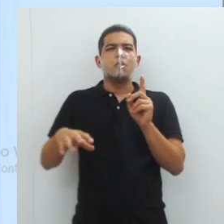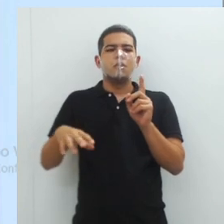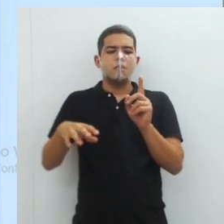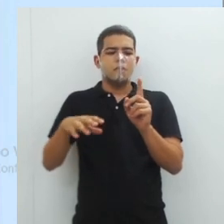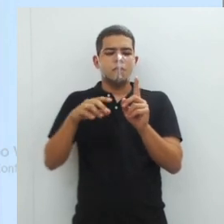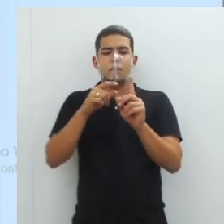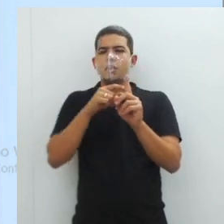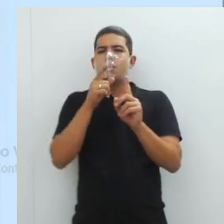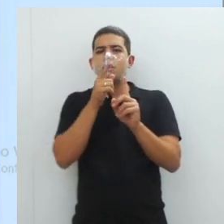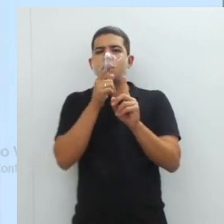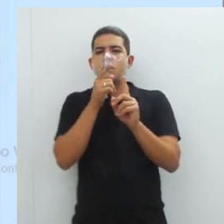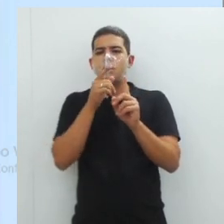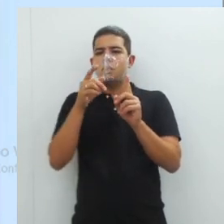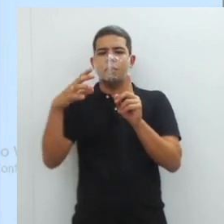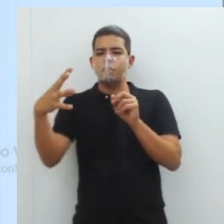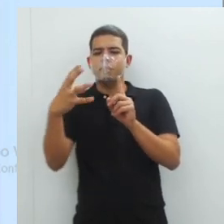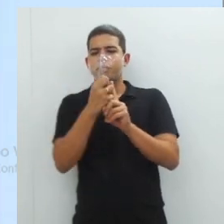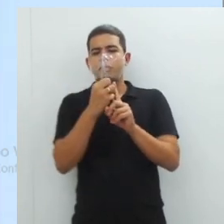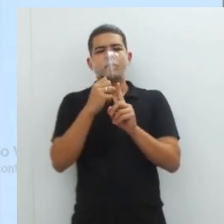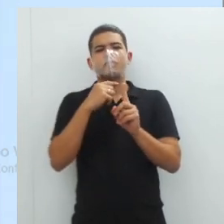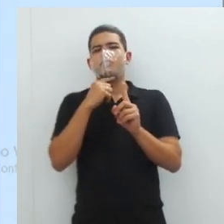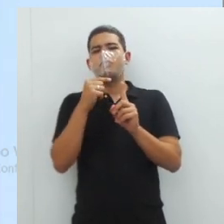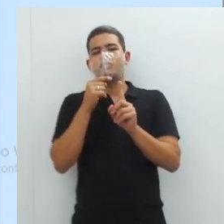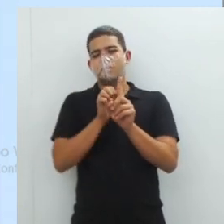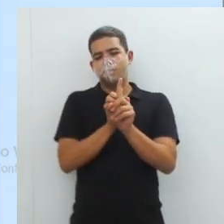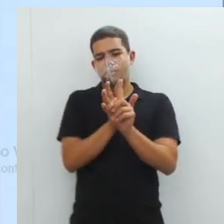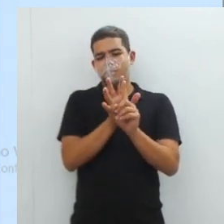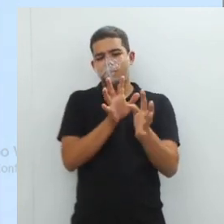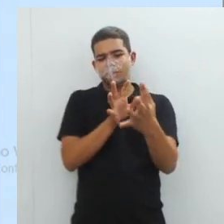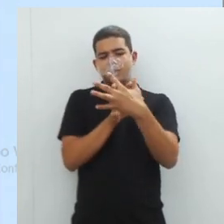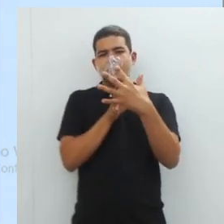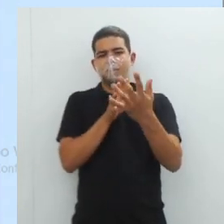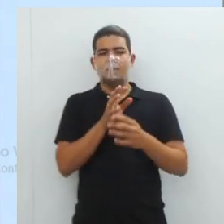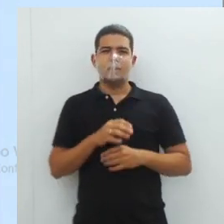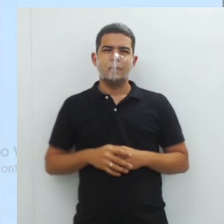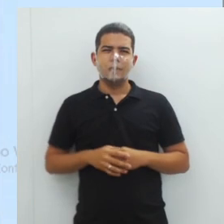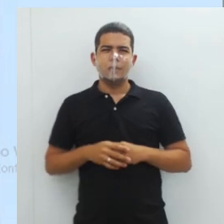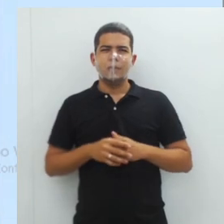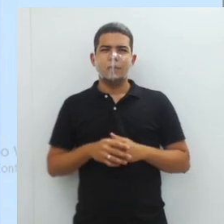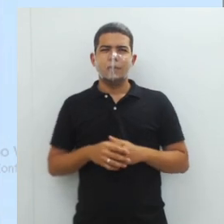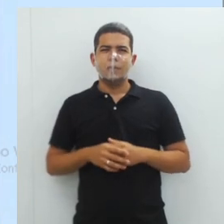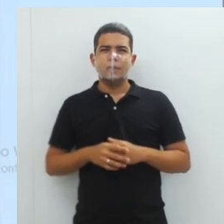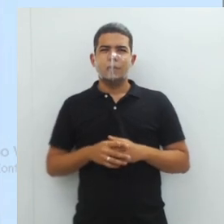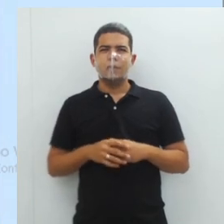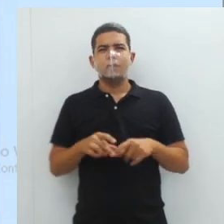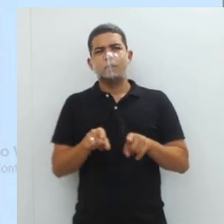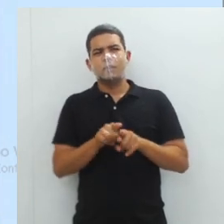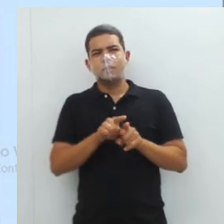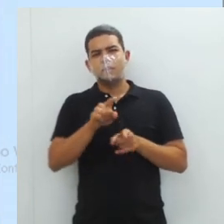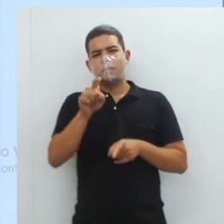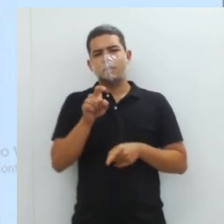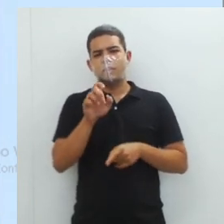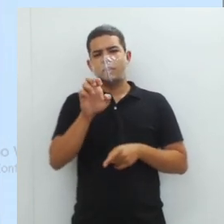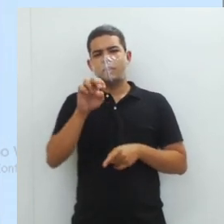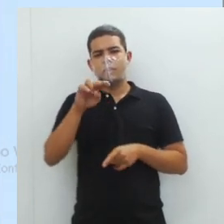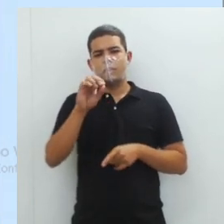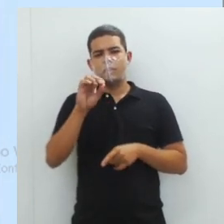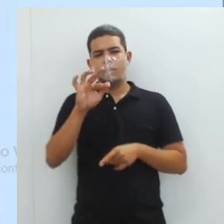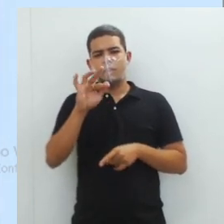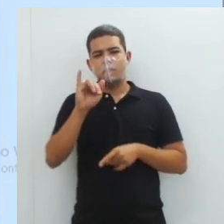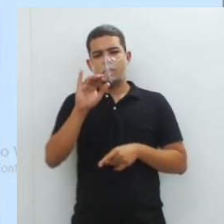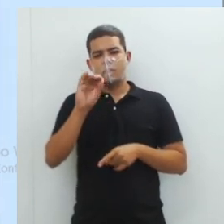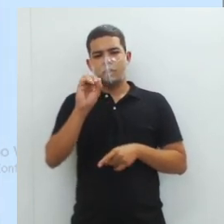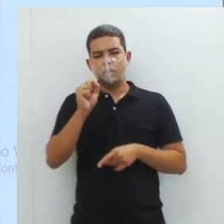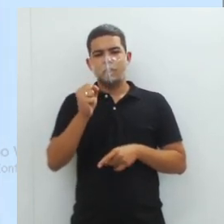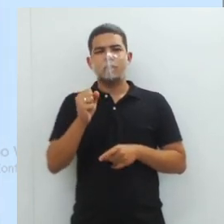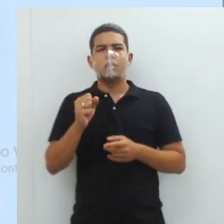de proteção. Outra característica são as adaptações xerófilas. O que é isso? As plantas perdem as folhas